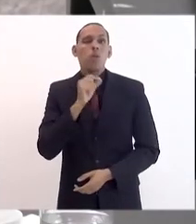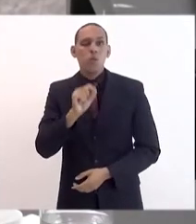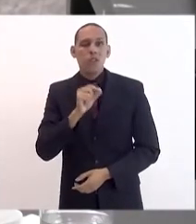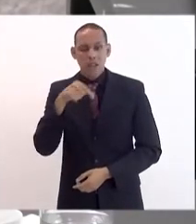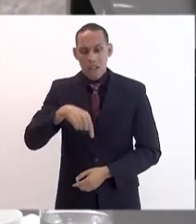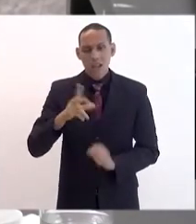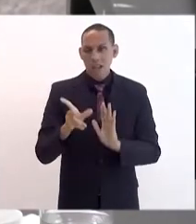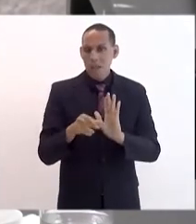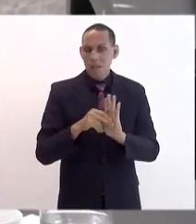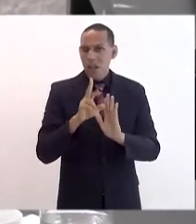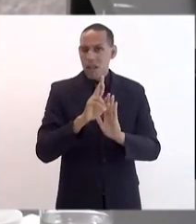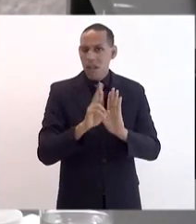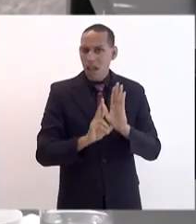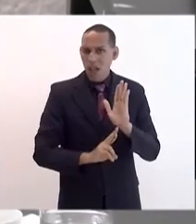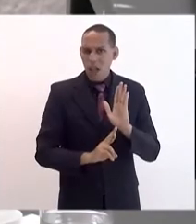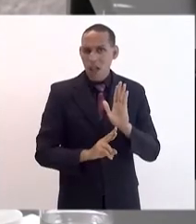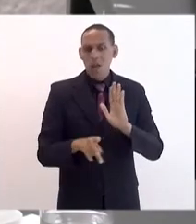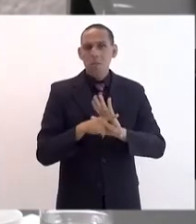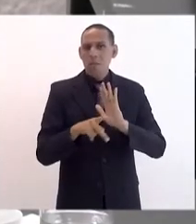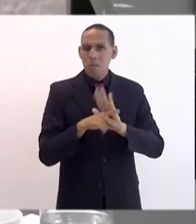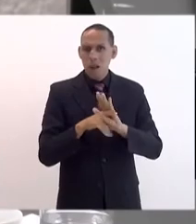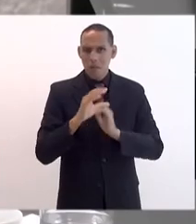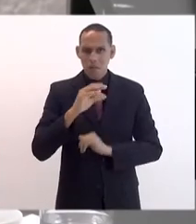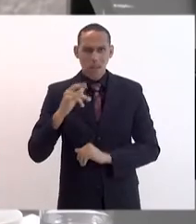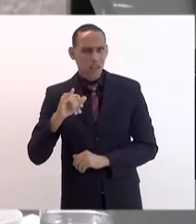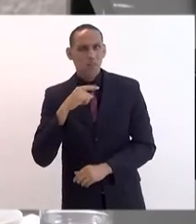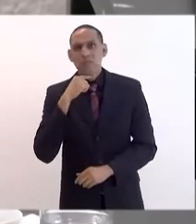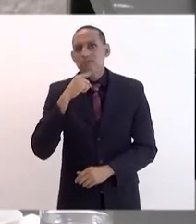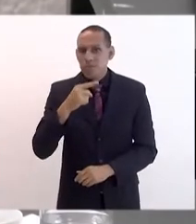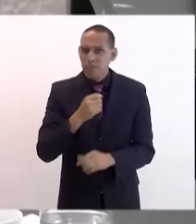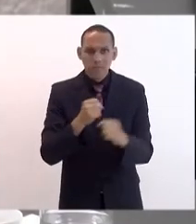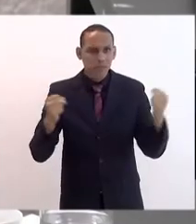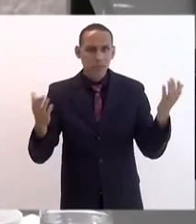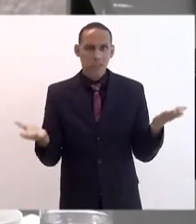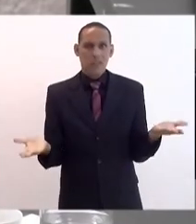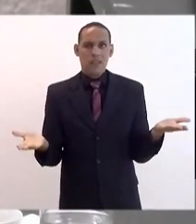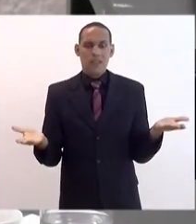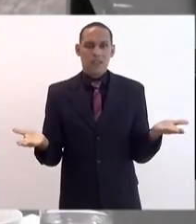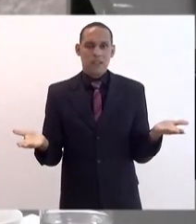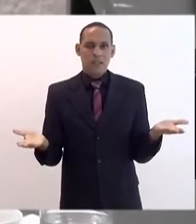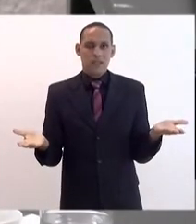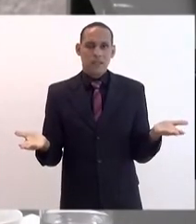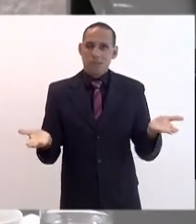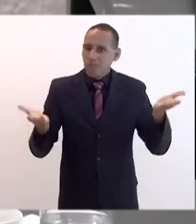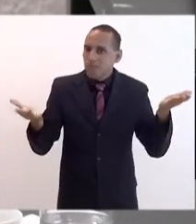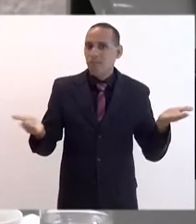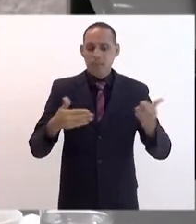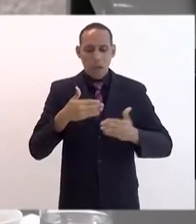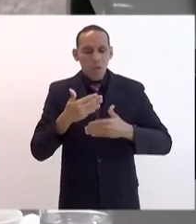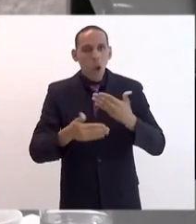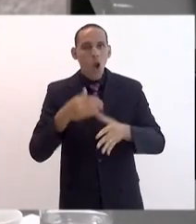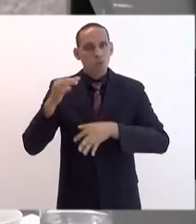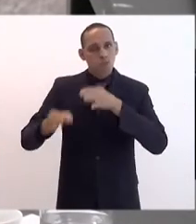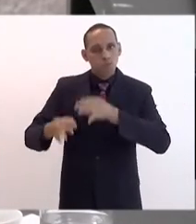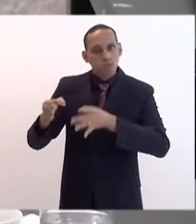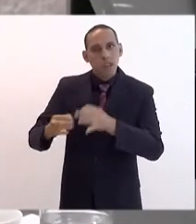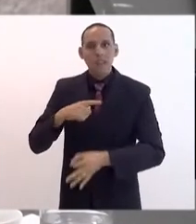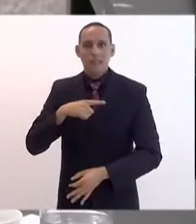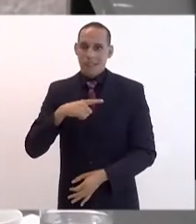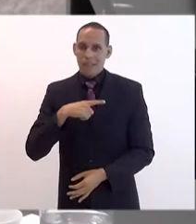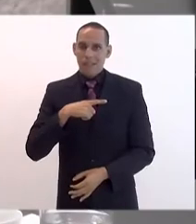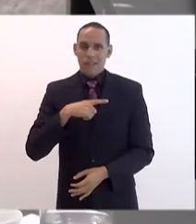possível emendar relatório de CPI. Então, existe num processo judicial, quando